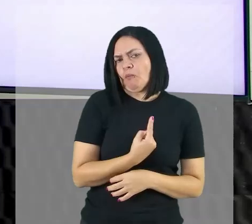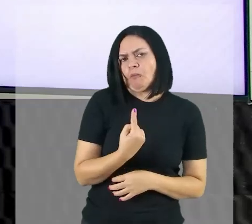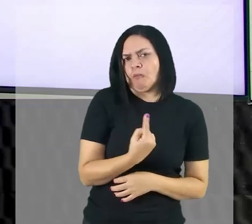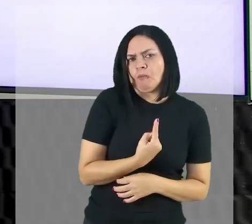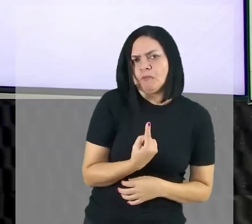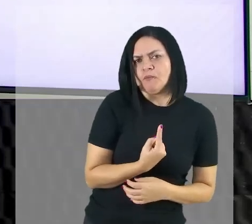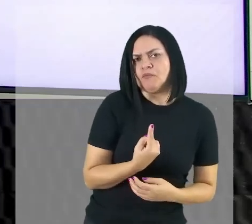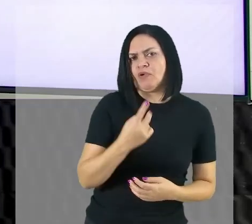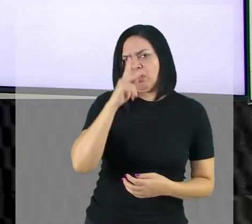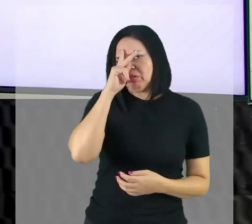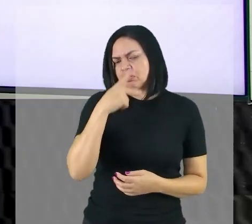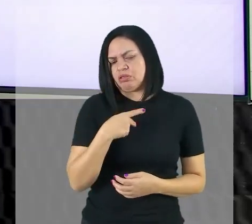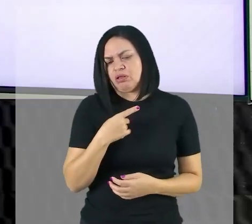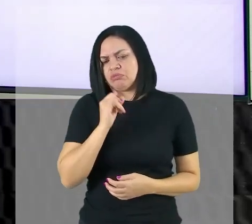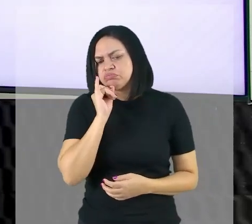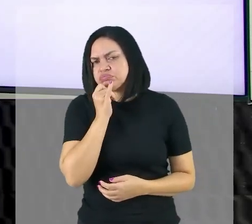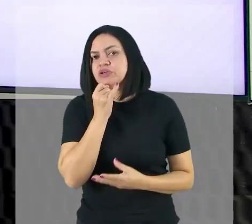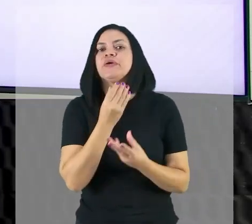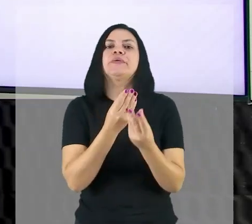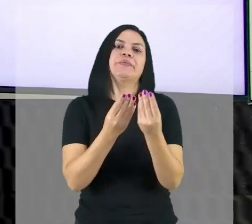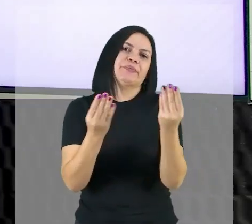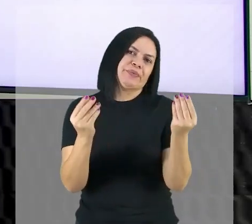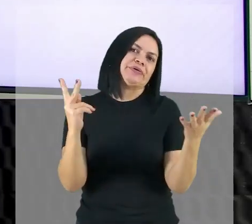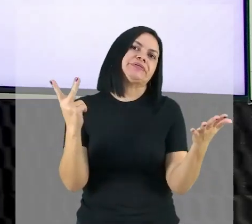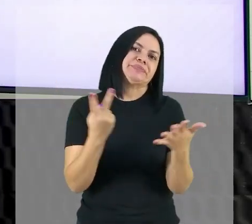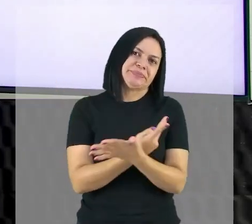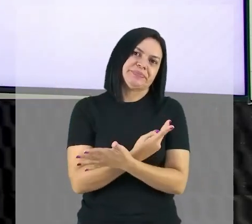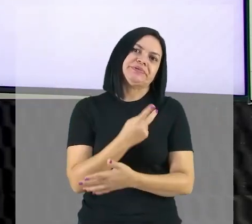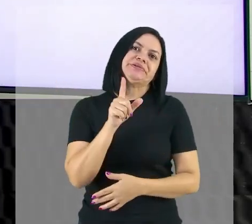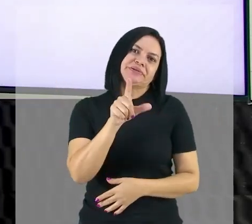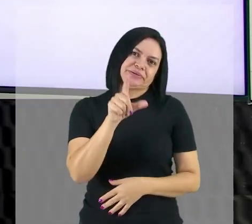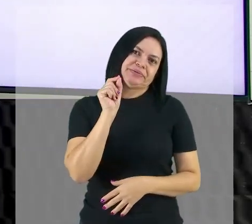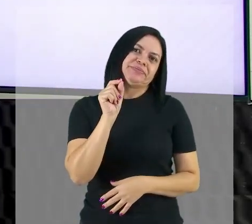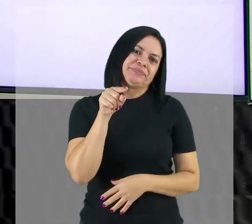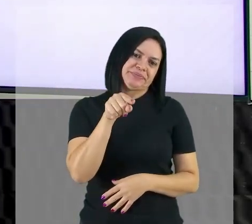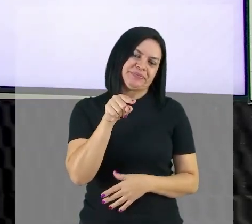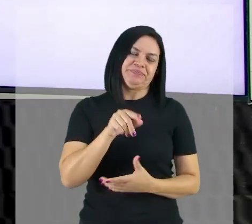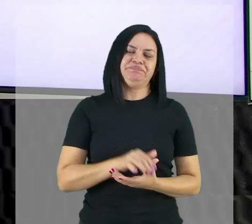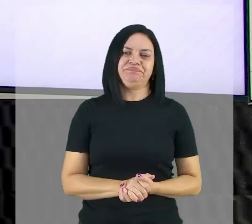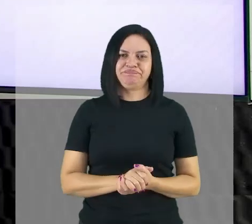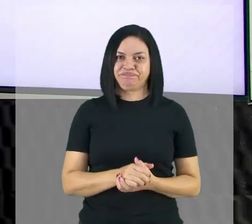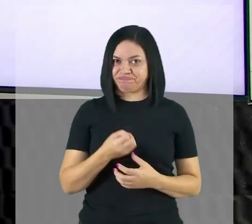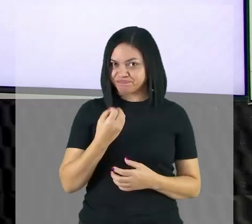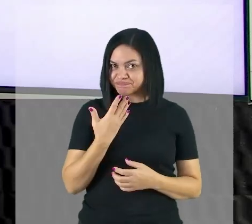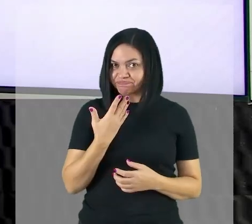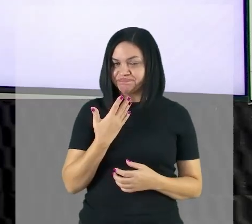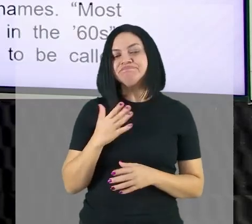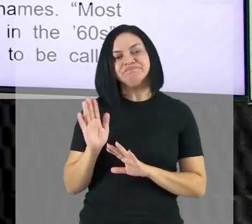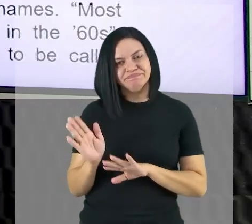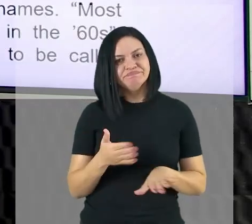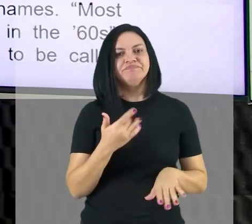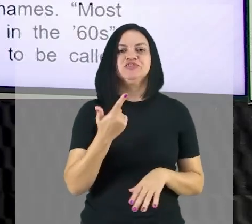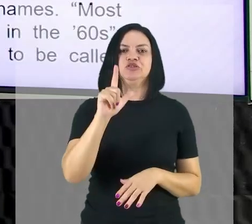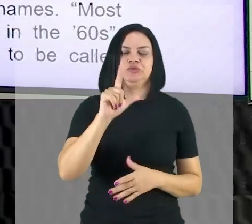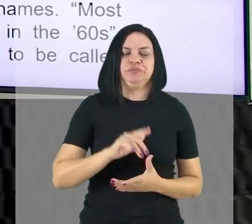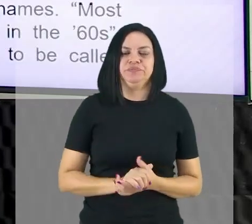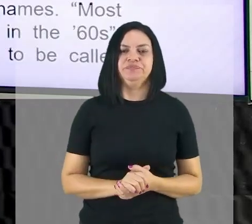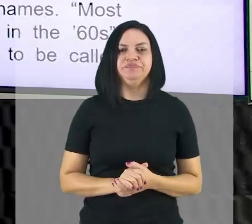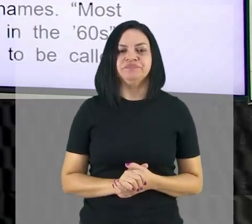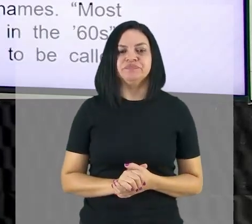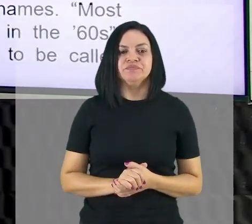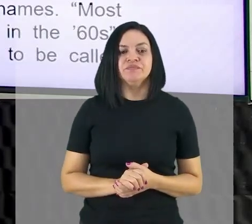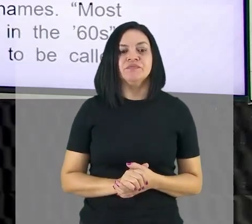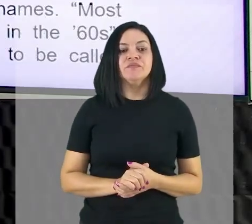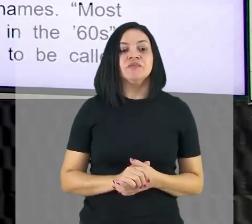ou da solidão, como muitas pessoas pensaram ao responder essa questão, tá bom? Então, vamos seguir para mais uma.